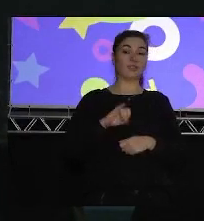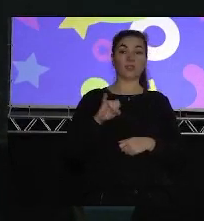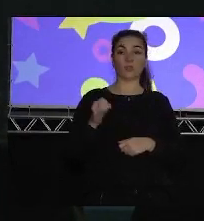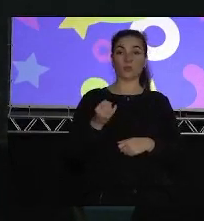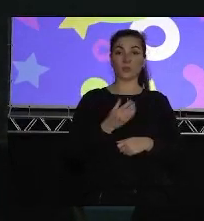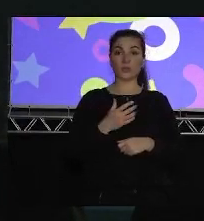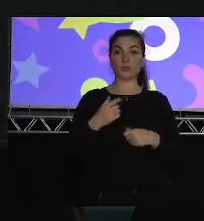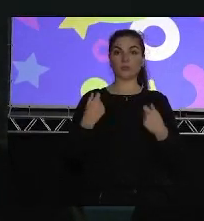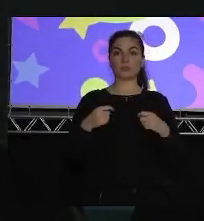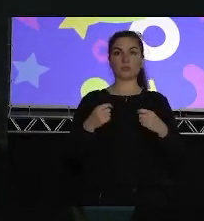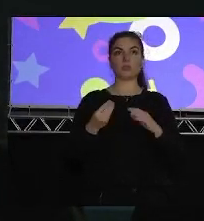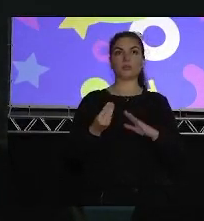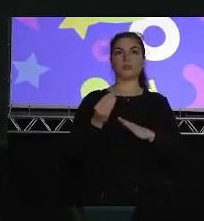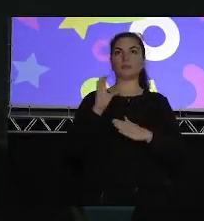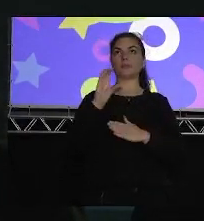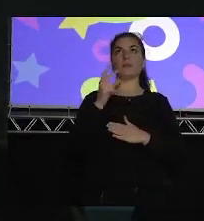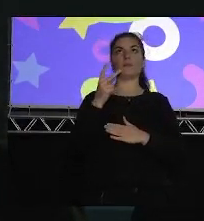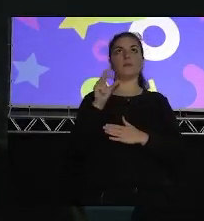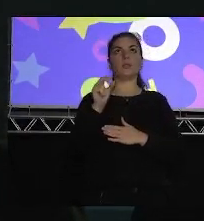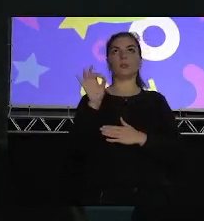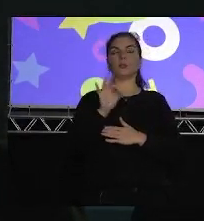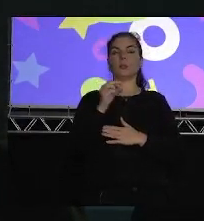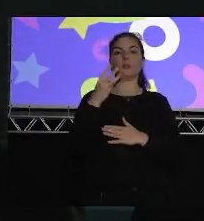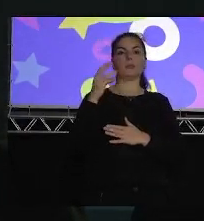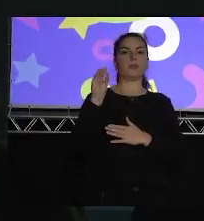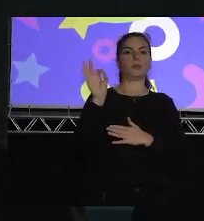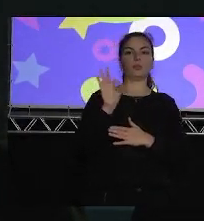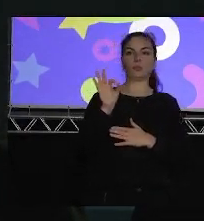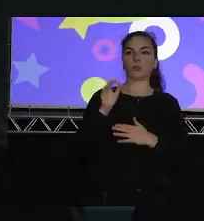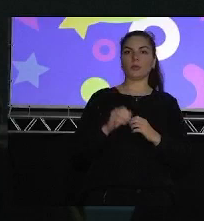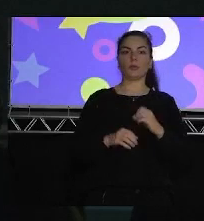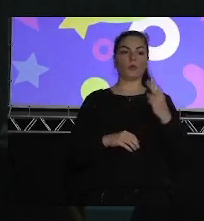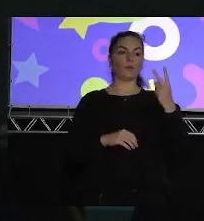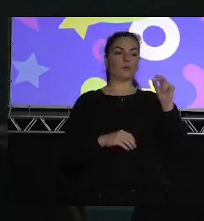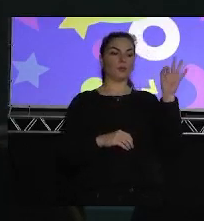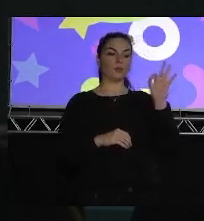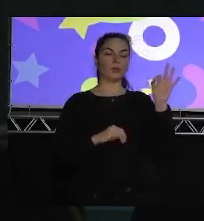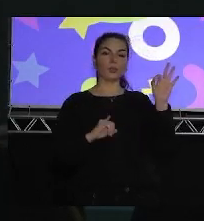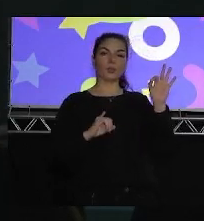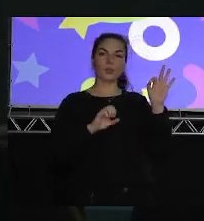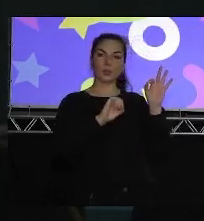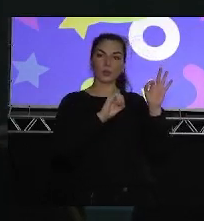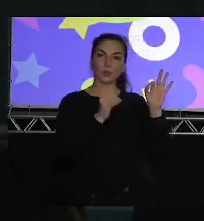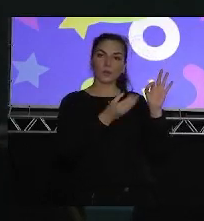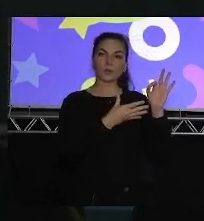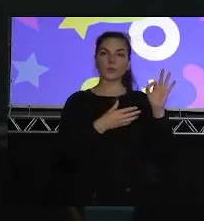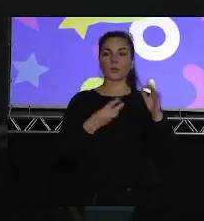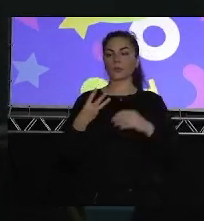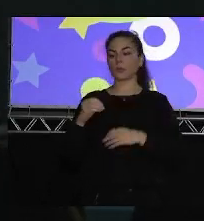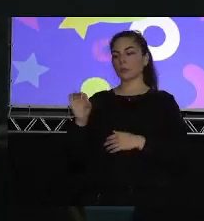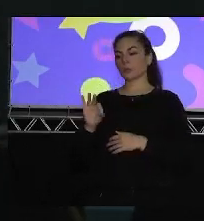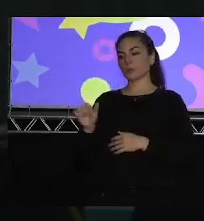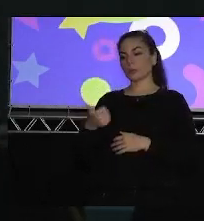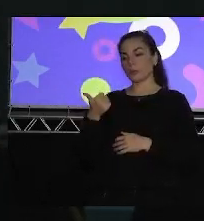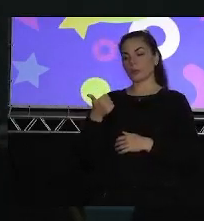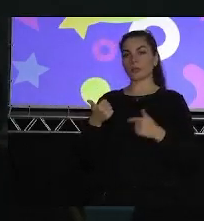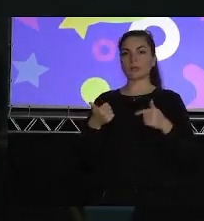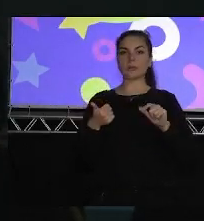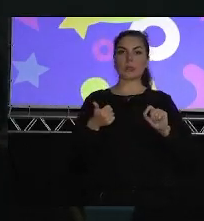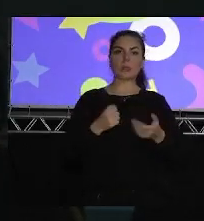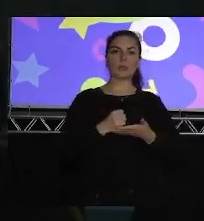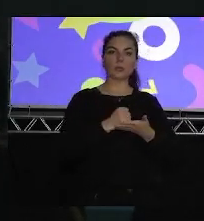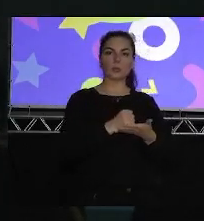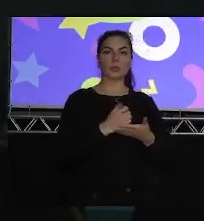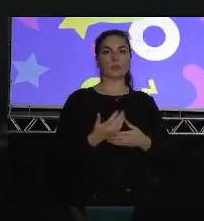definir 20%, 30% inovação, ou 20% inovação, 10% inovação, 20% melhoria e 70% em